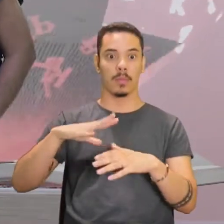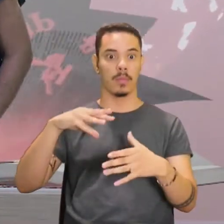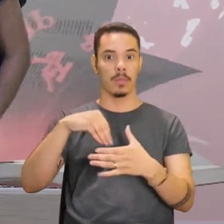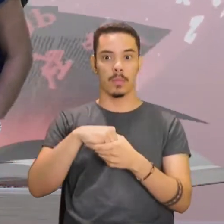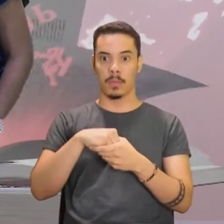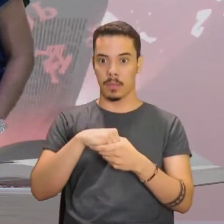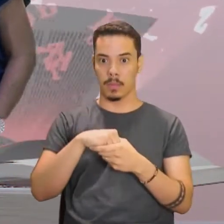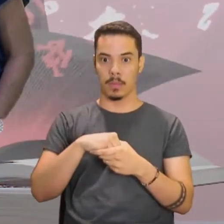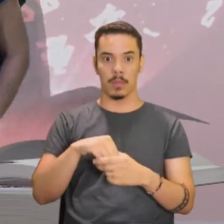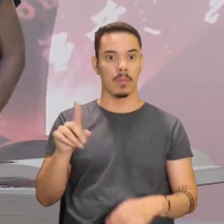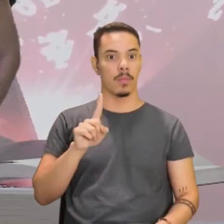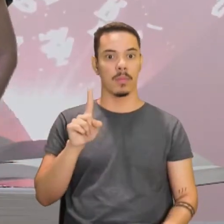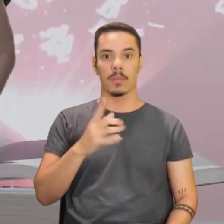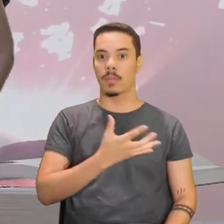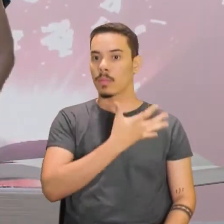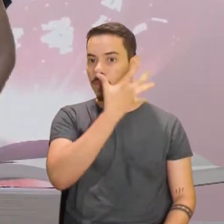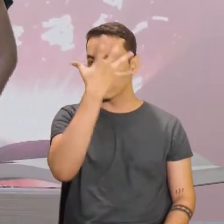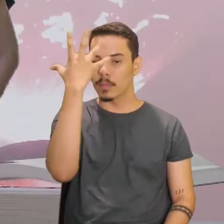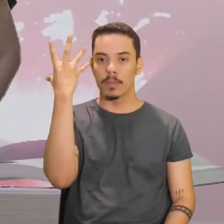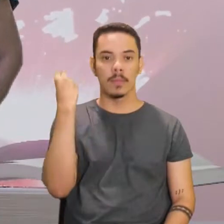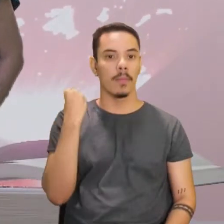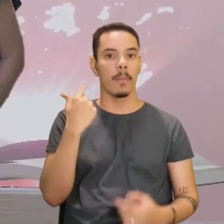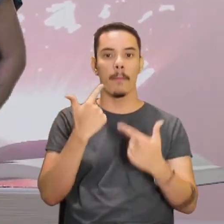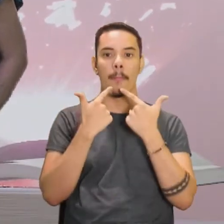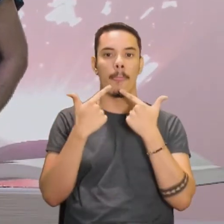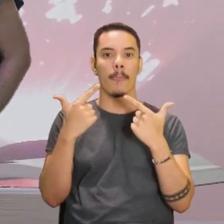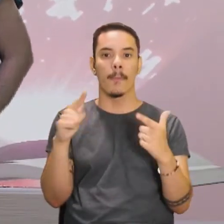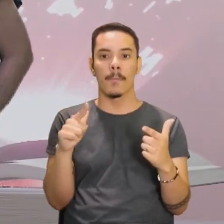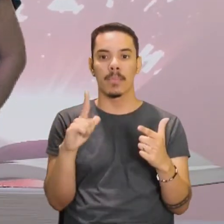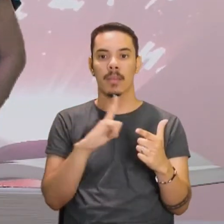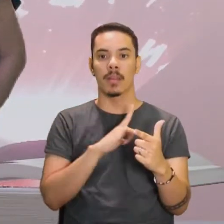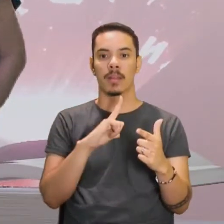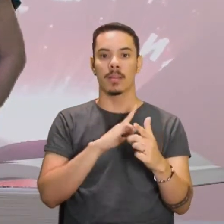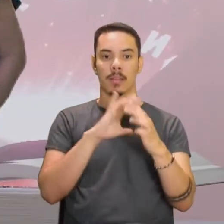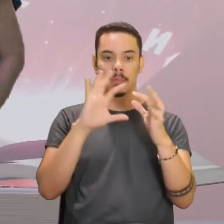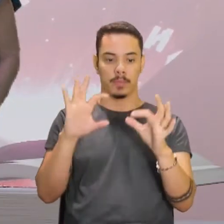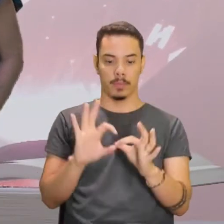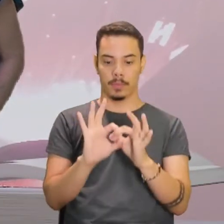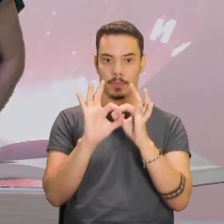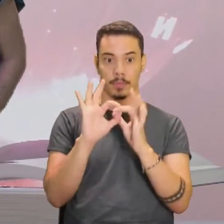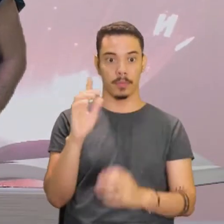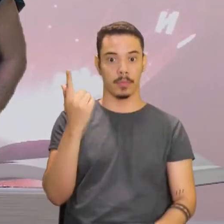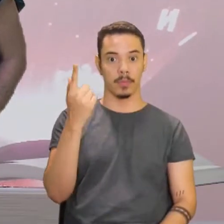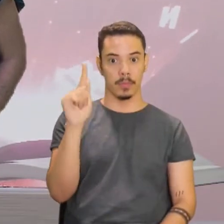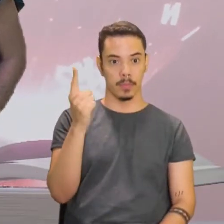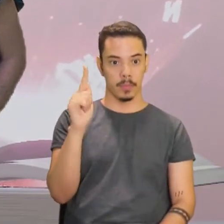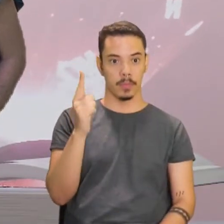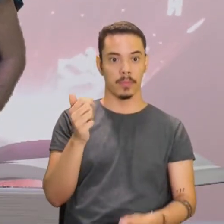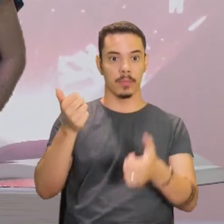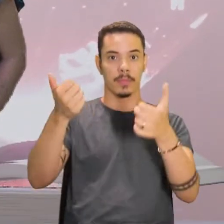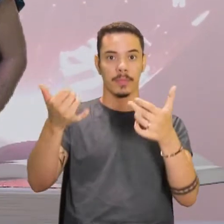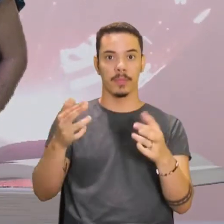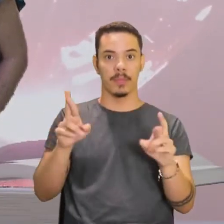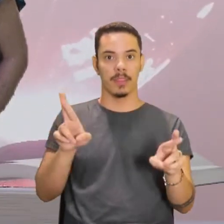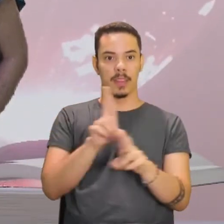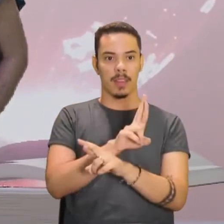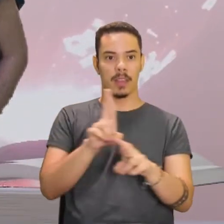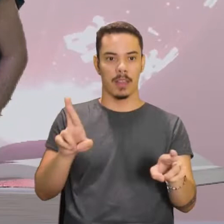Não esquecer que a questão da linguagem está, o que a gente em geografia fala, a relação de